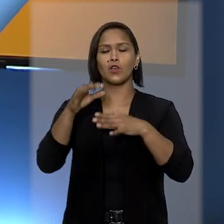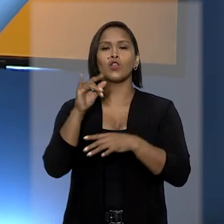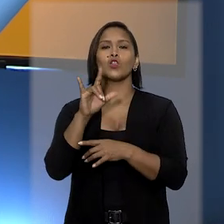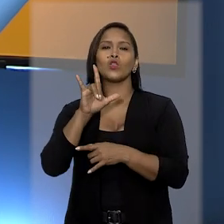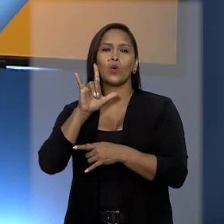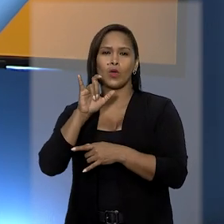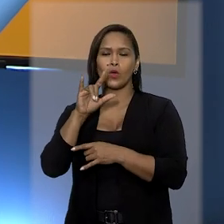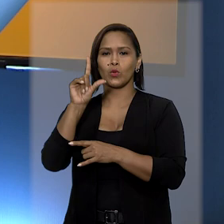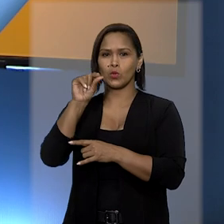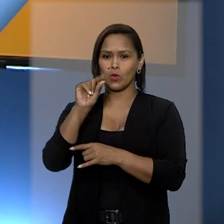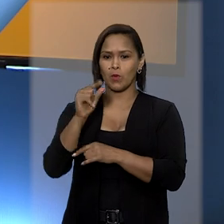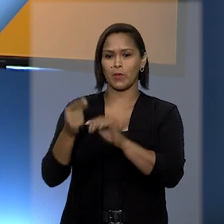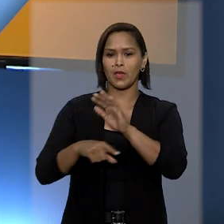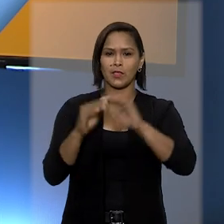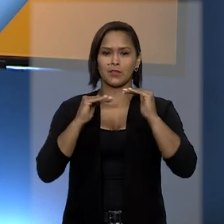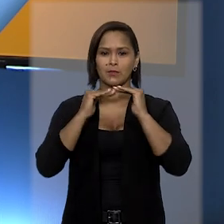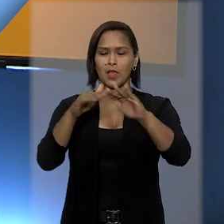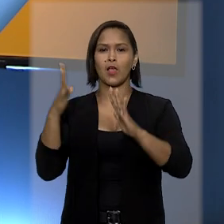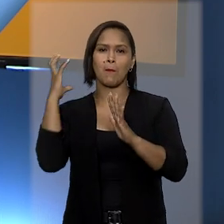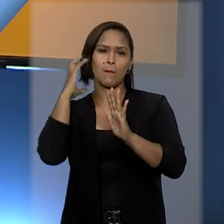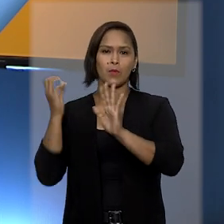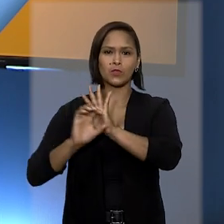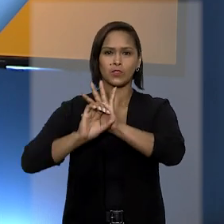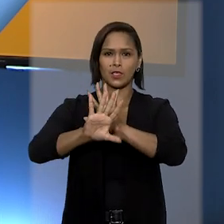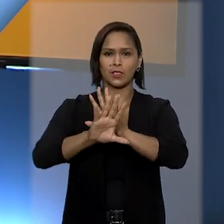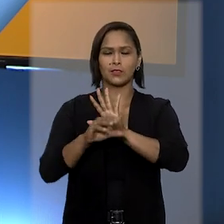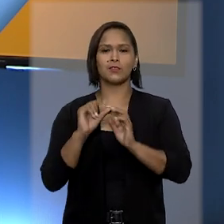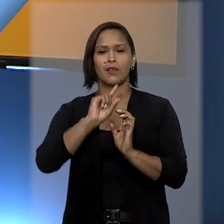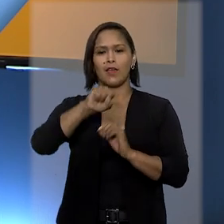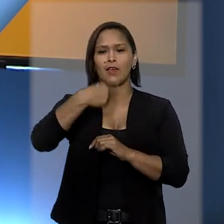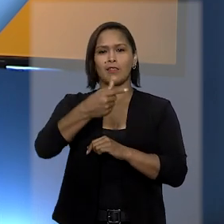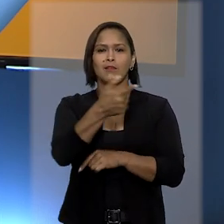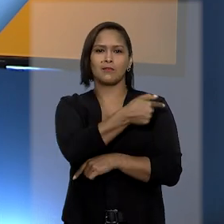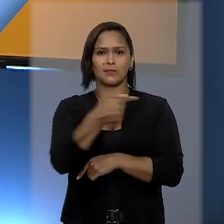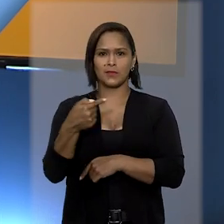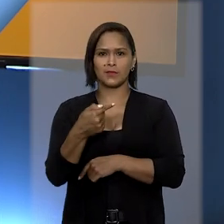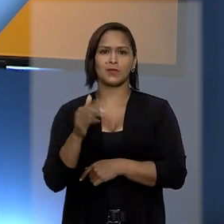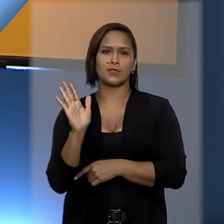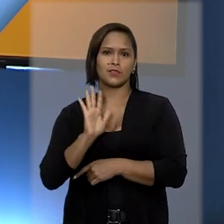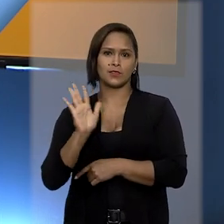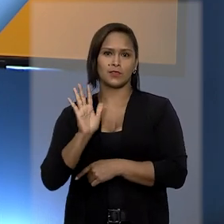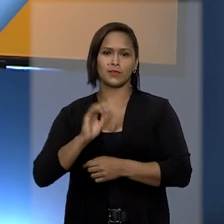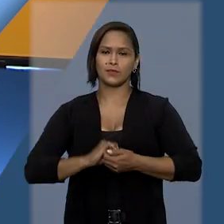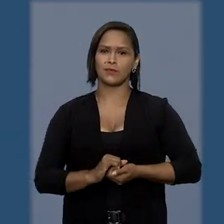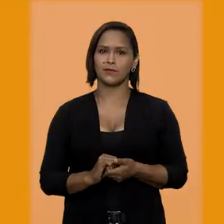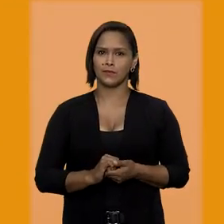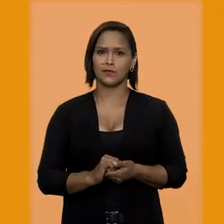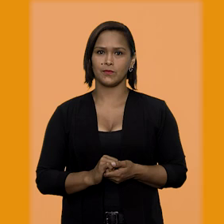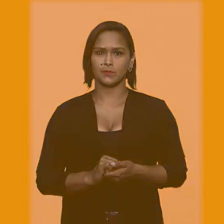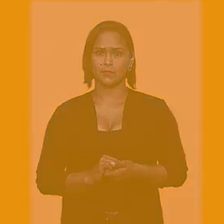no YouTube e nas plataformas de podcast. Até a próxima semana! Tchau, tchau!